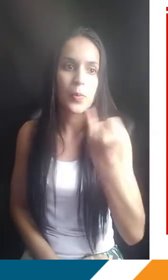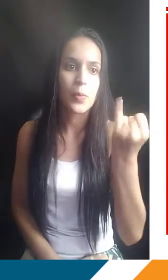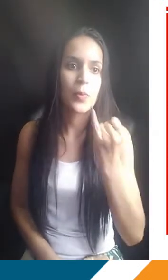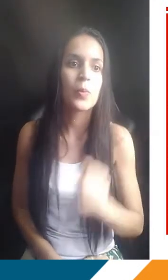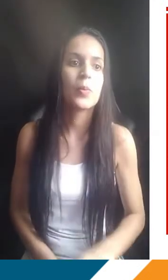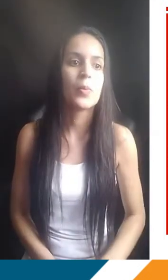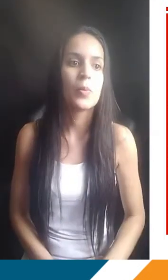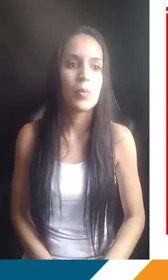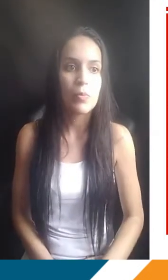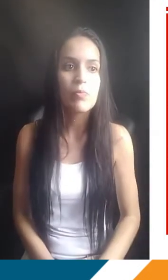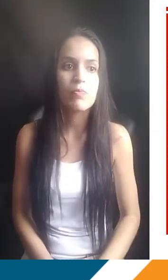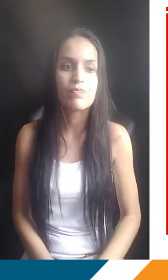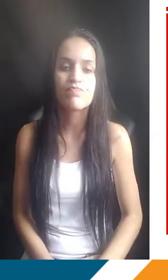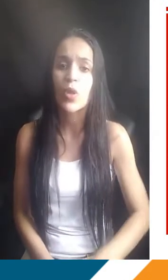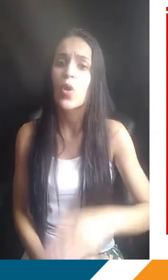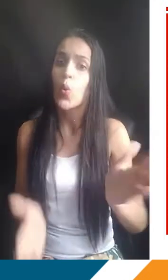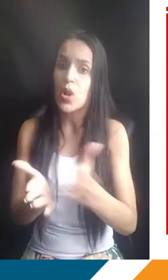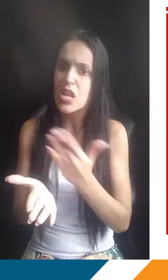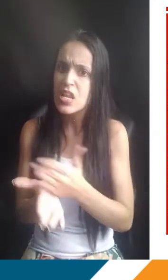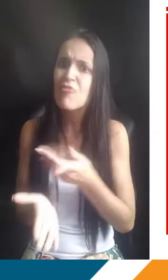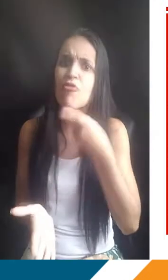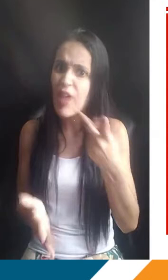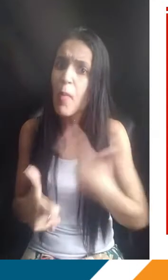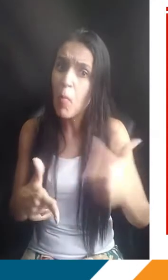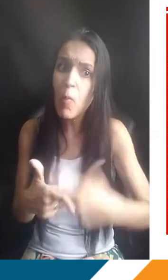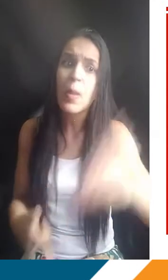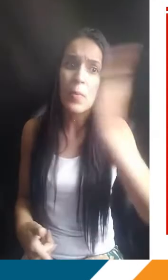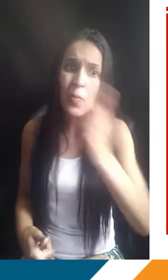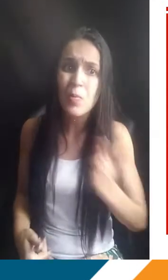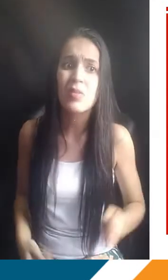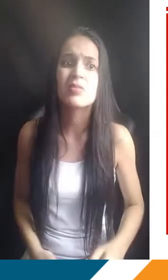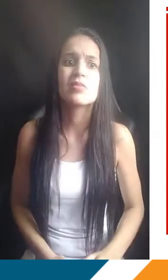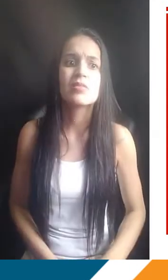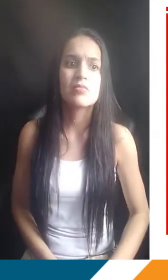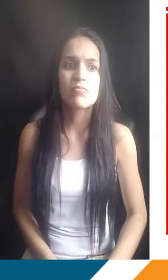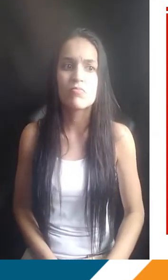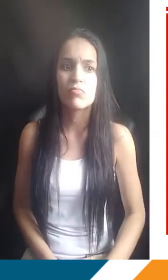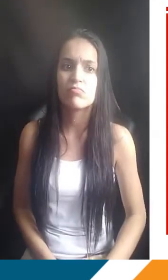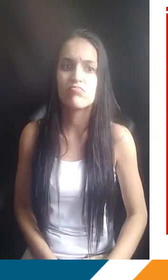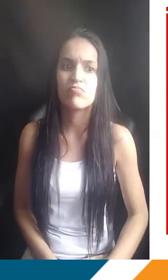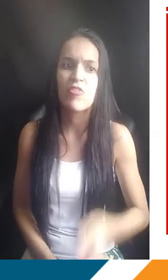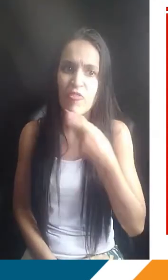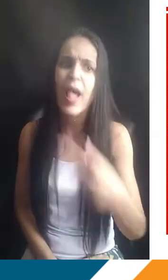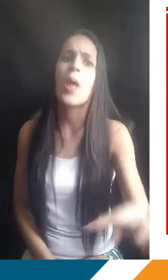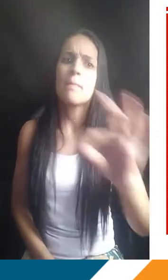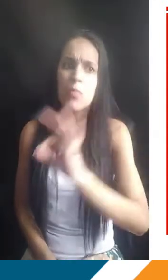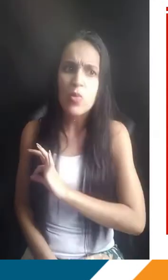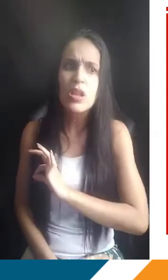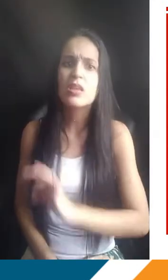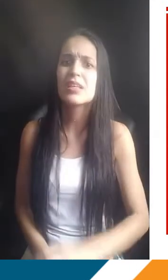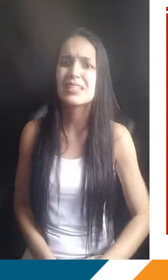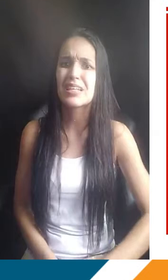físicas. Destaca-se nesse período, no campo literário, a poesia marginal. E também está destacando o papel do